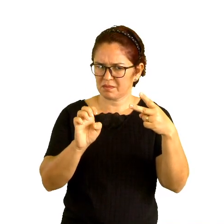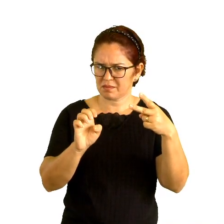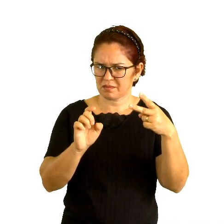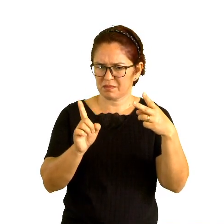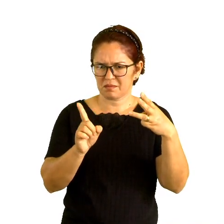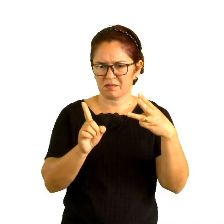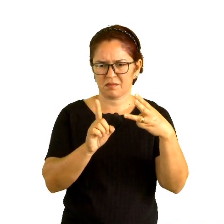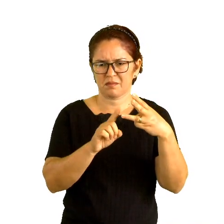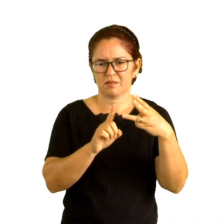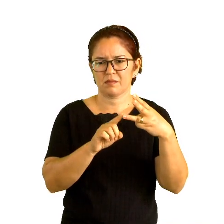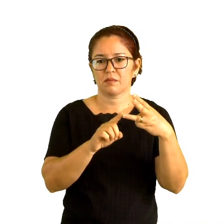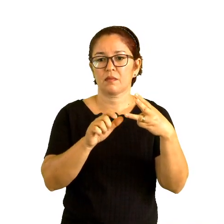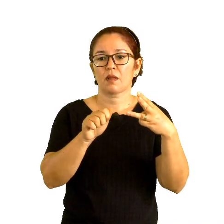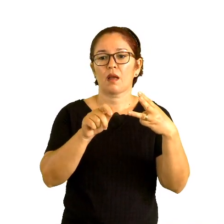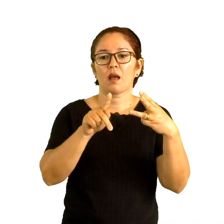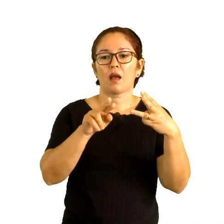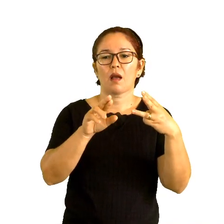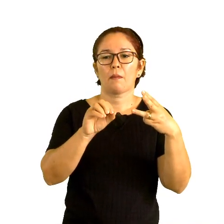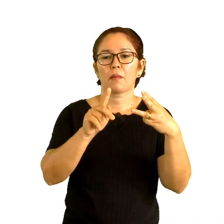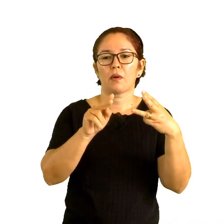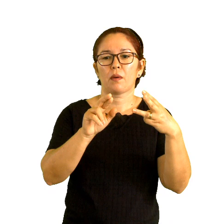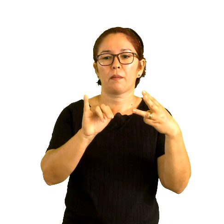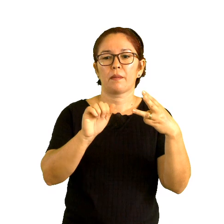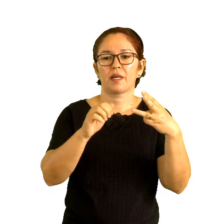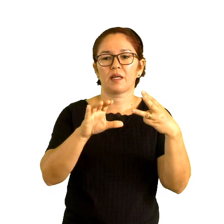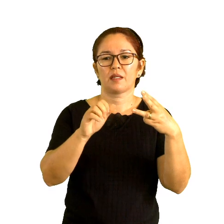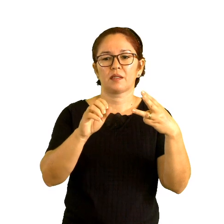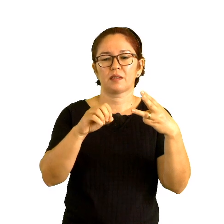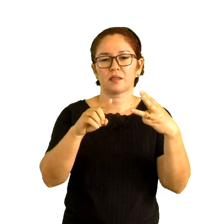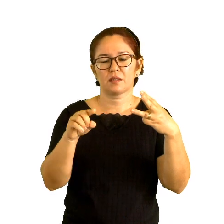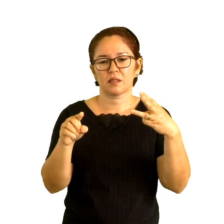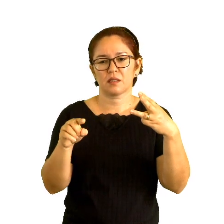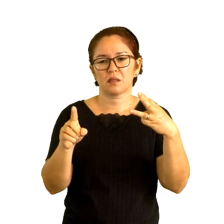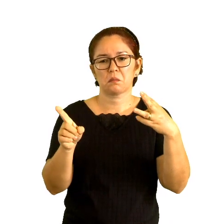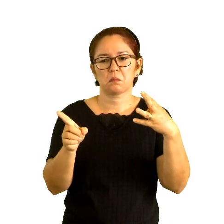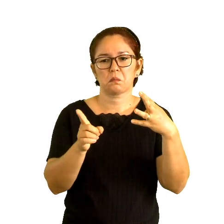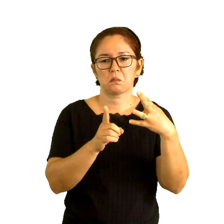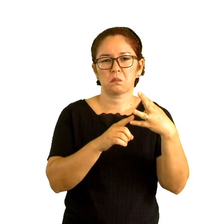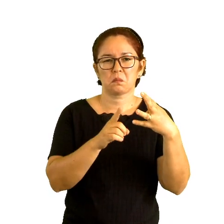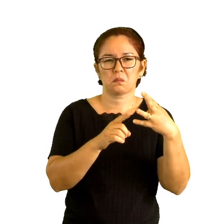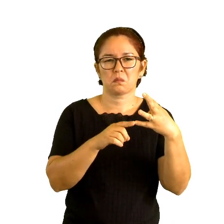uma apropriação. Ou D, não apresenta